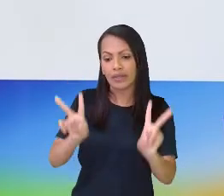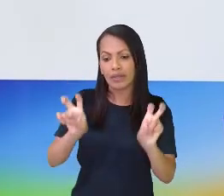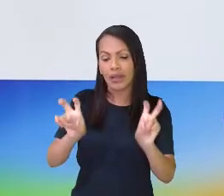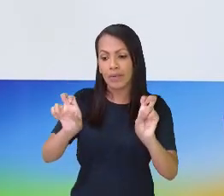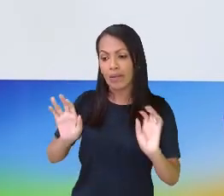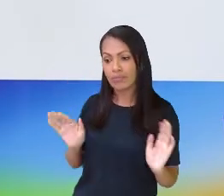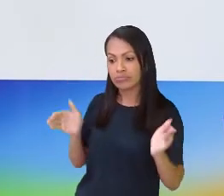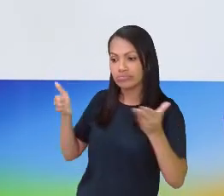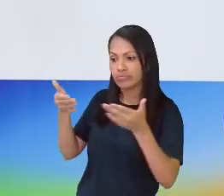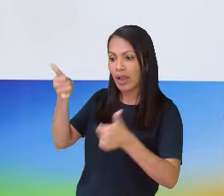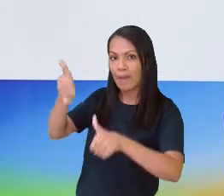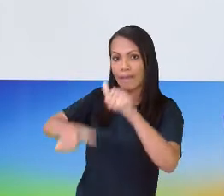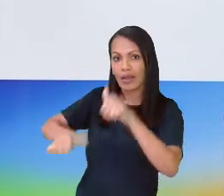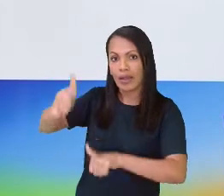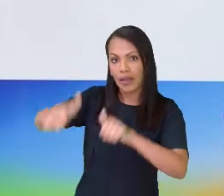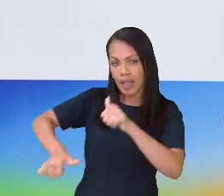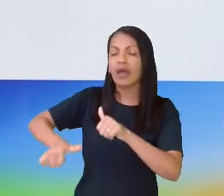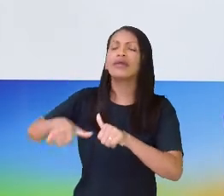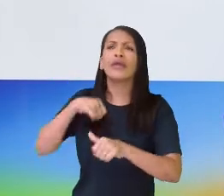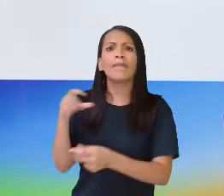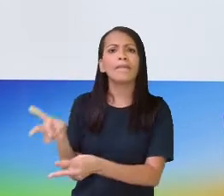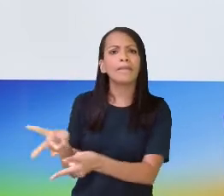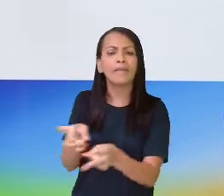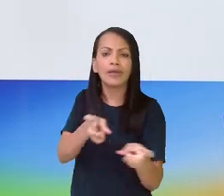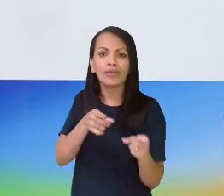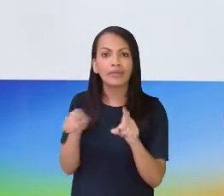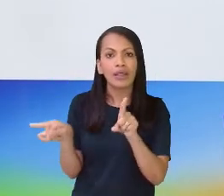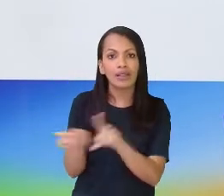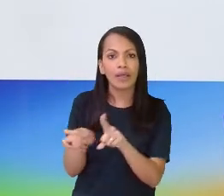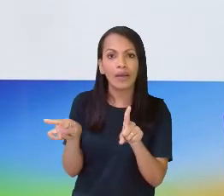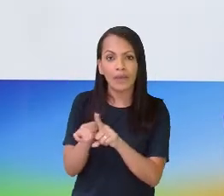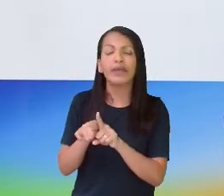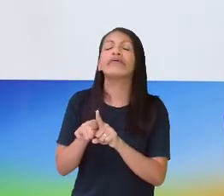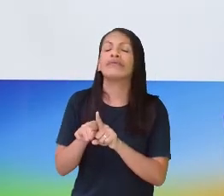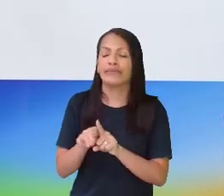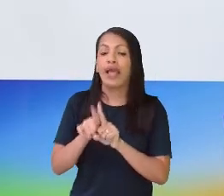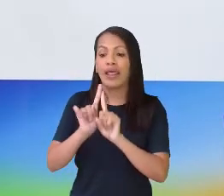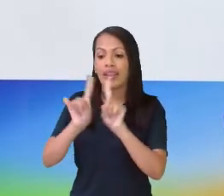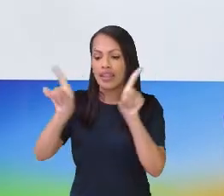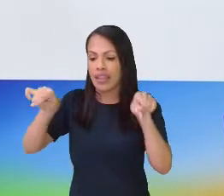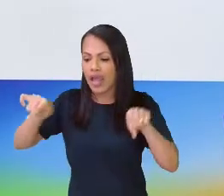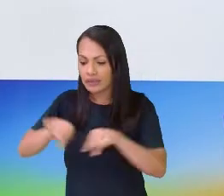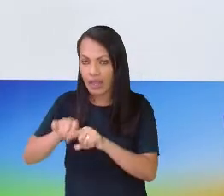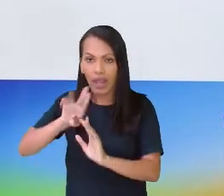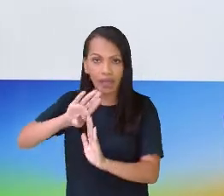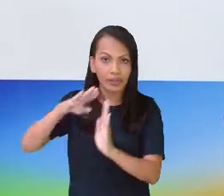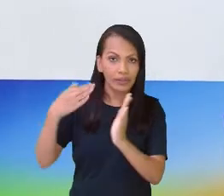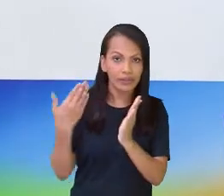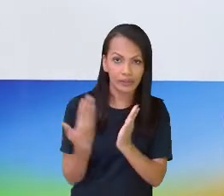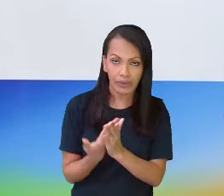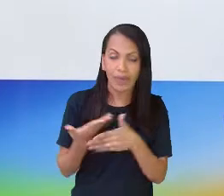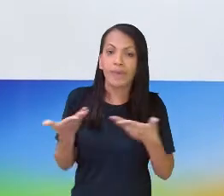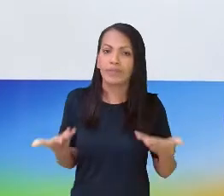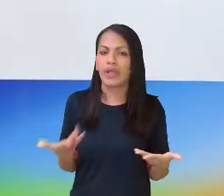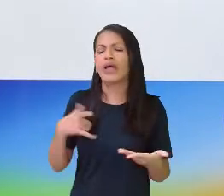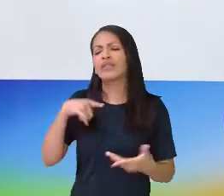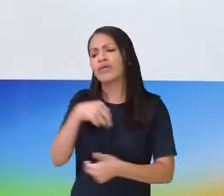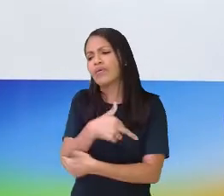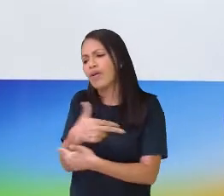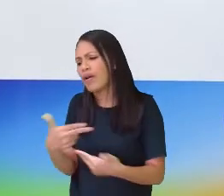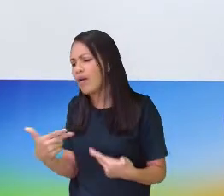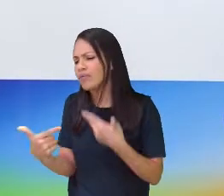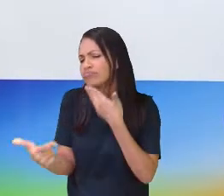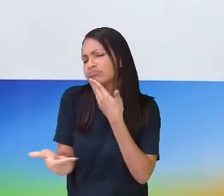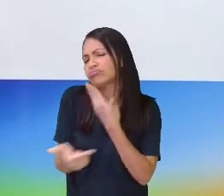a avaliação, para que elas sejam percebidas também na sala regular. Então, as demandas, os